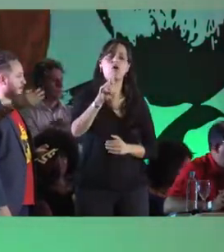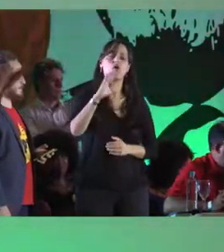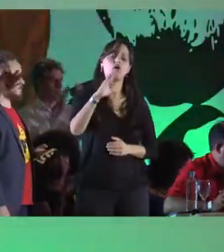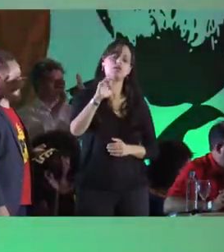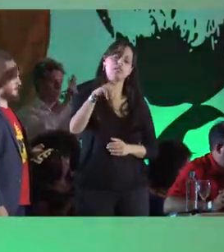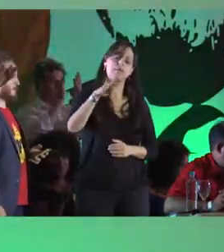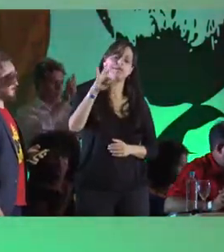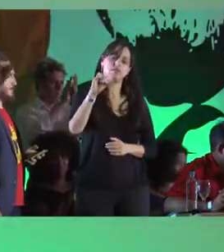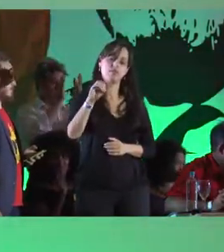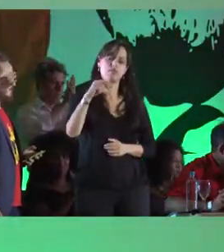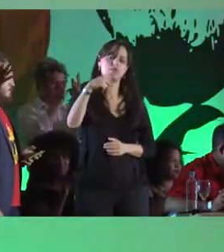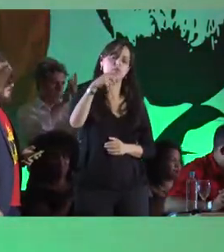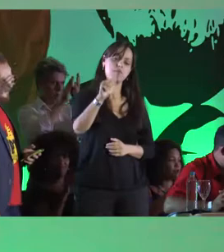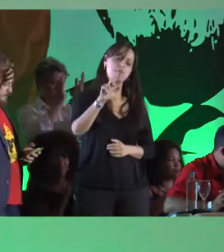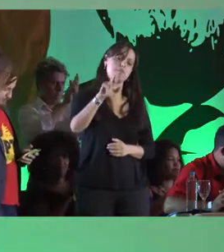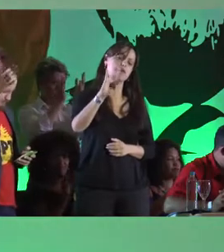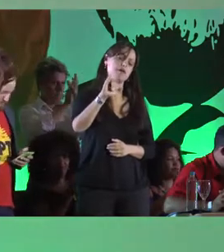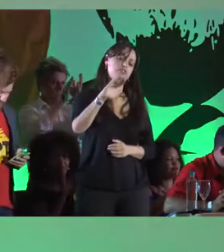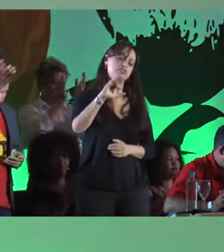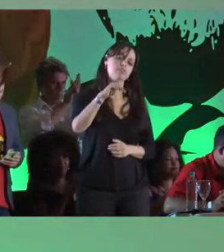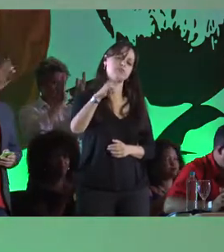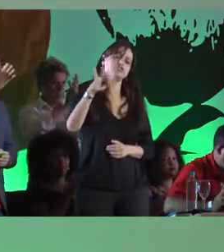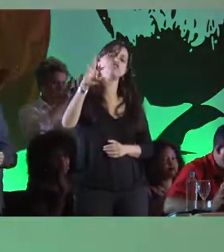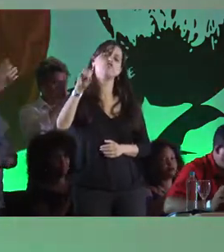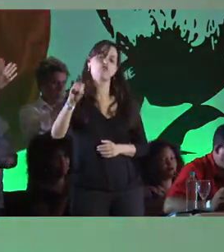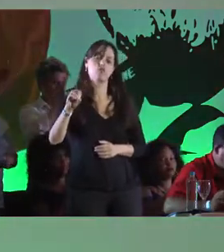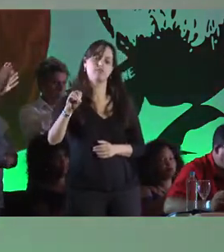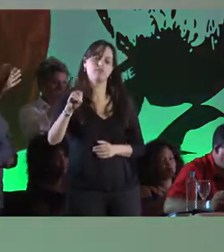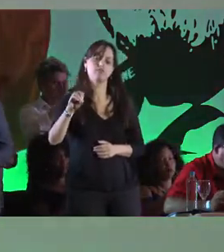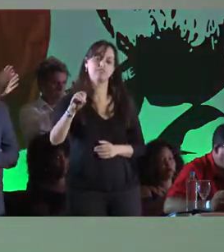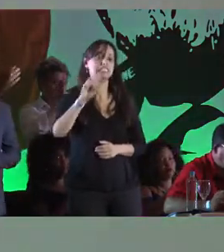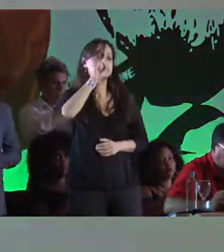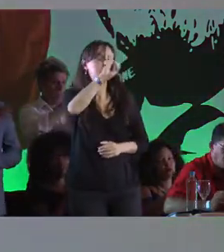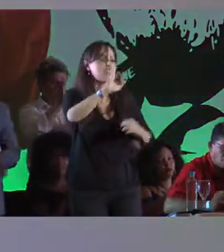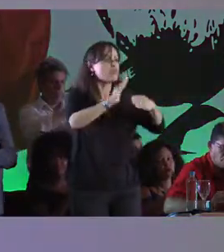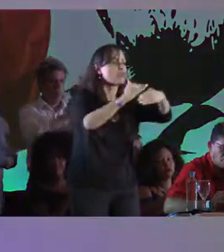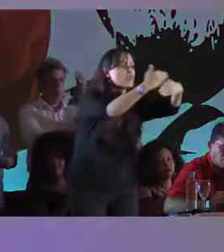qual a obra prioritária de cada cidade.